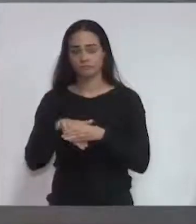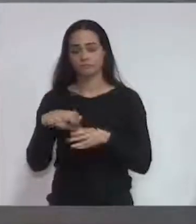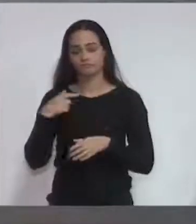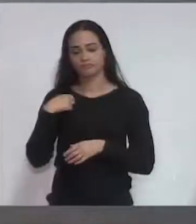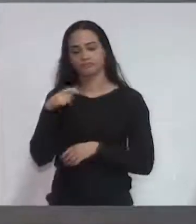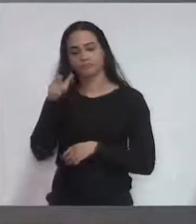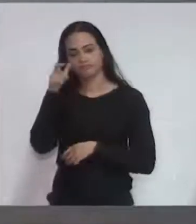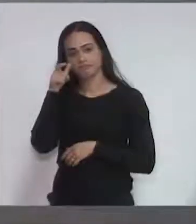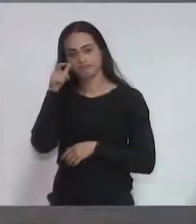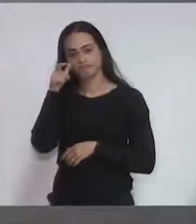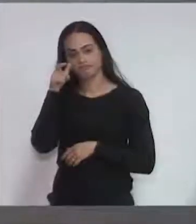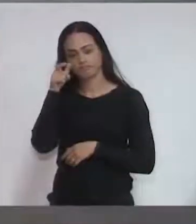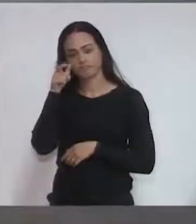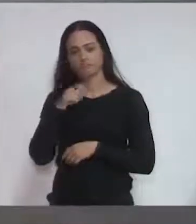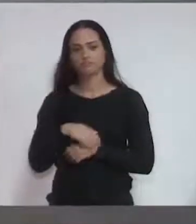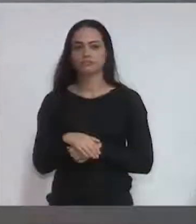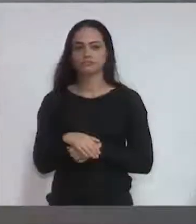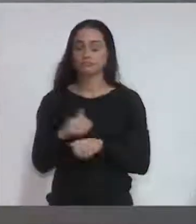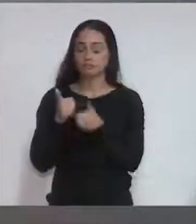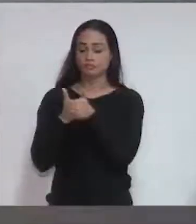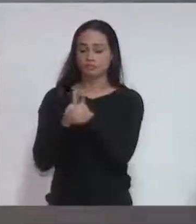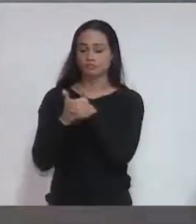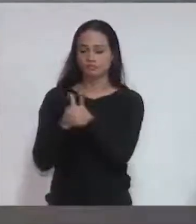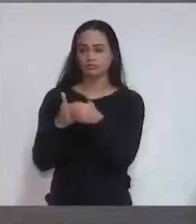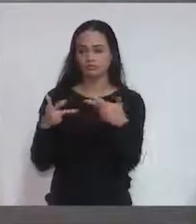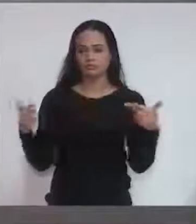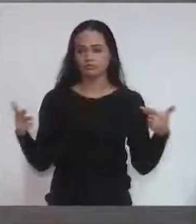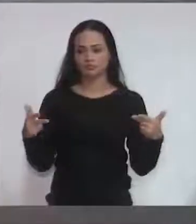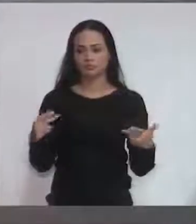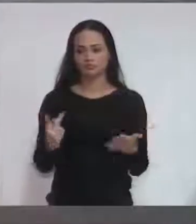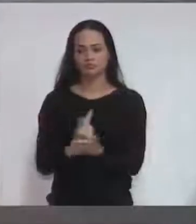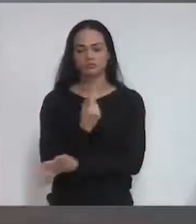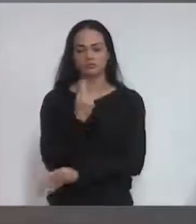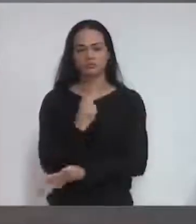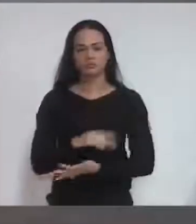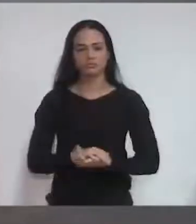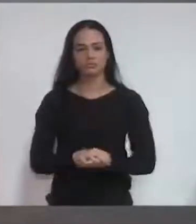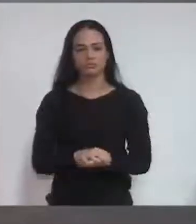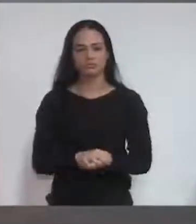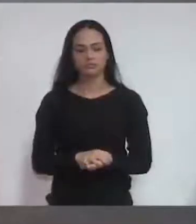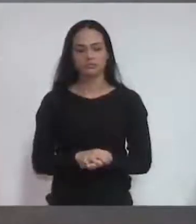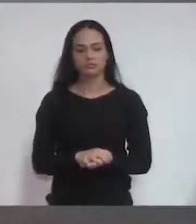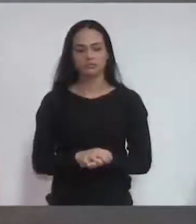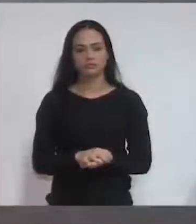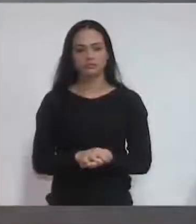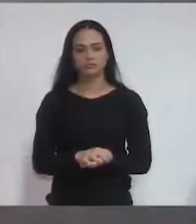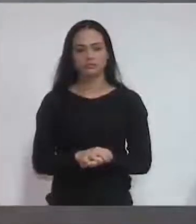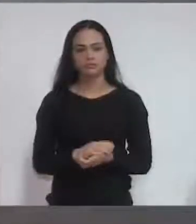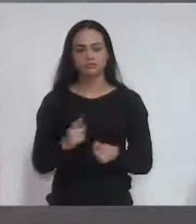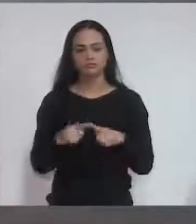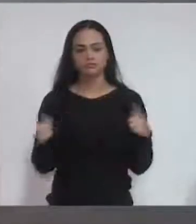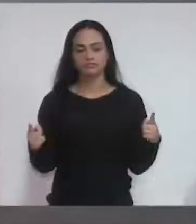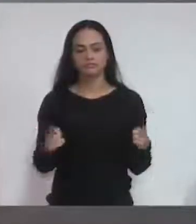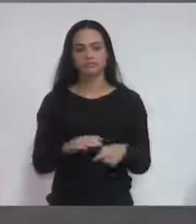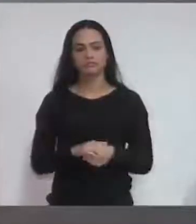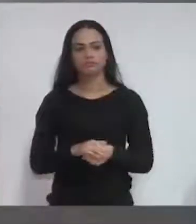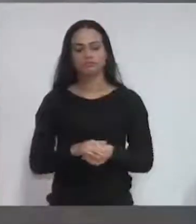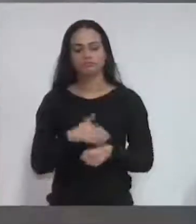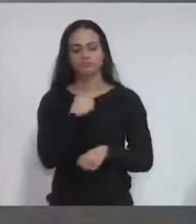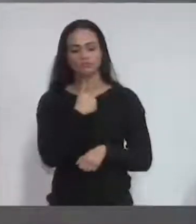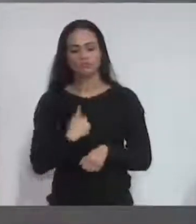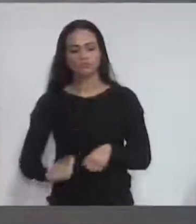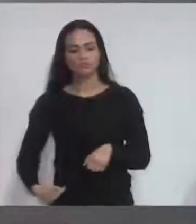acontecimentos, porque seria escandaloso se o governo diminuísse o preço dos